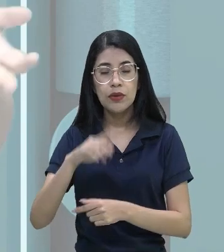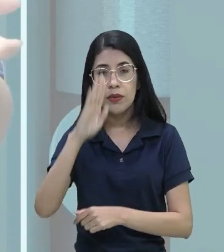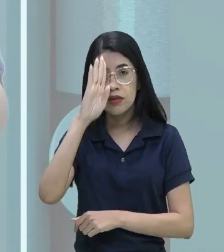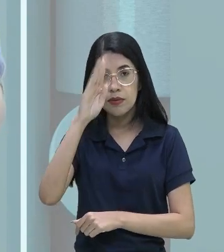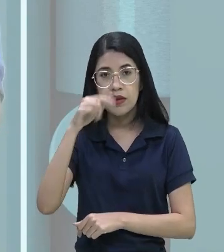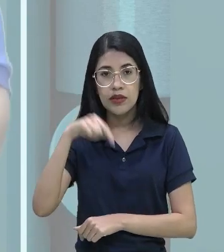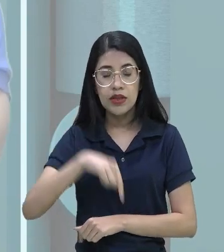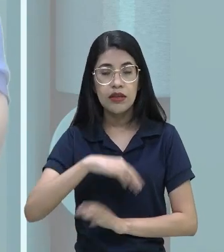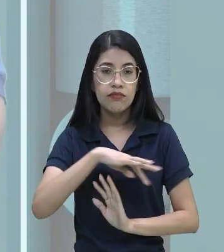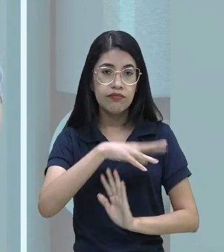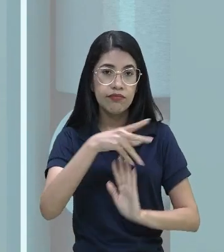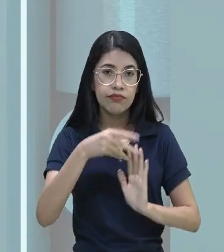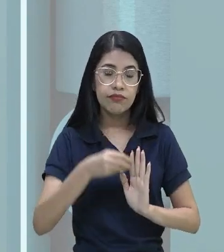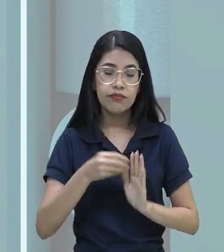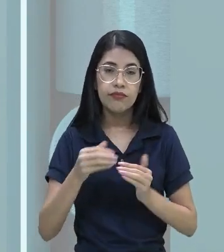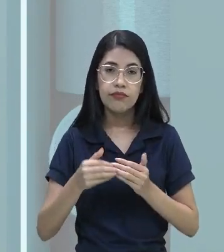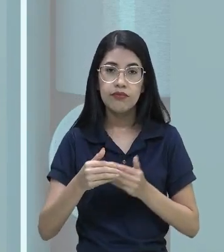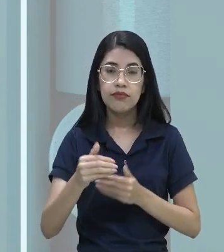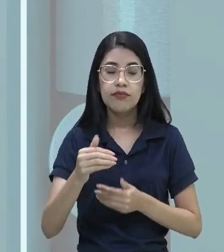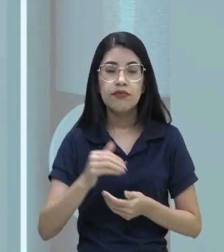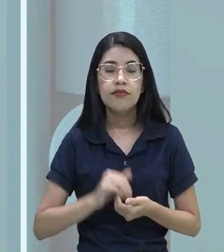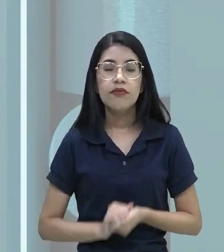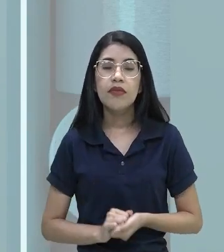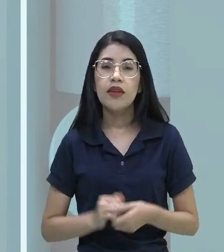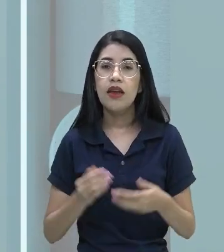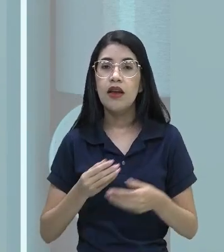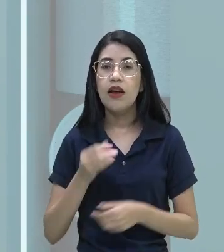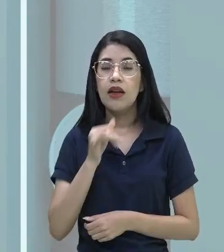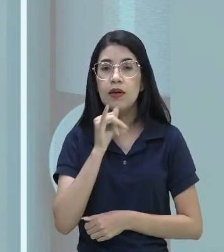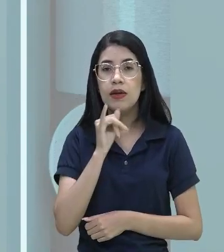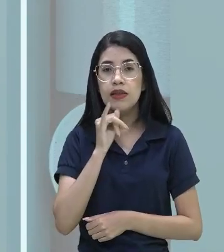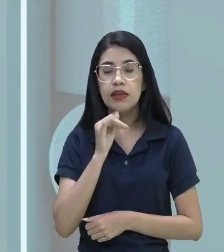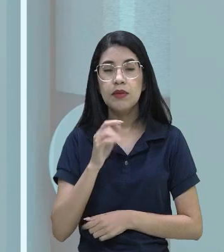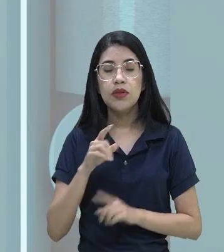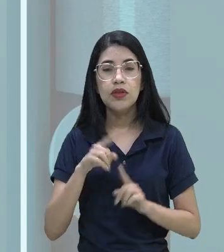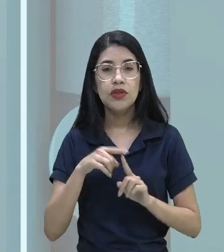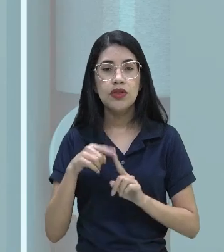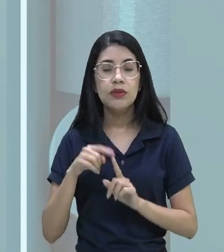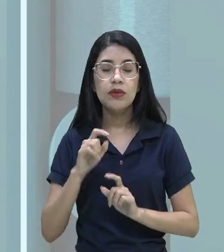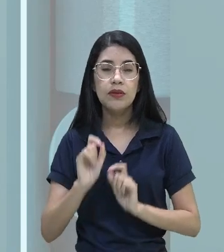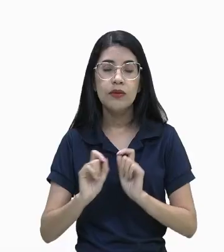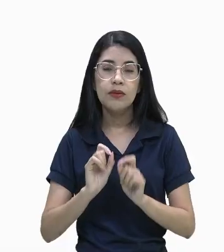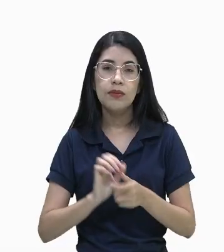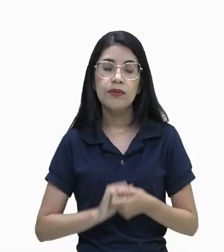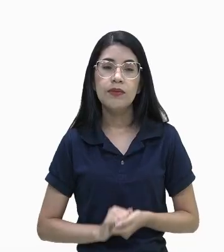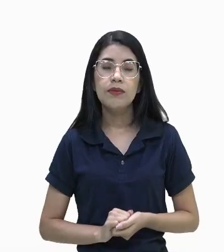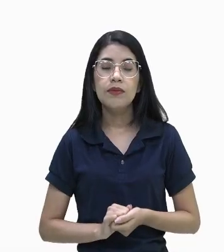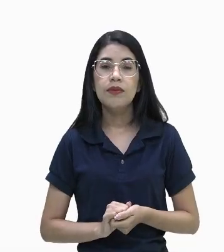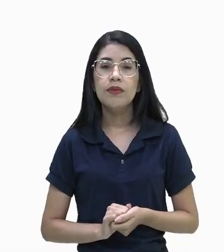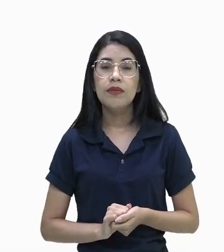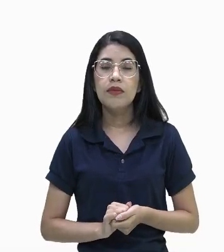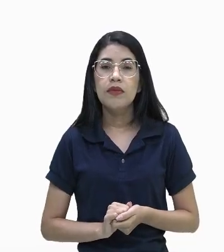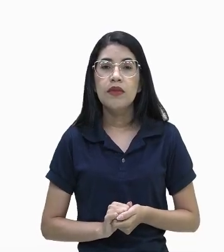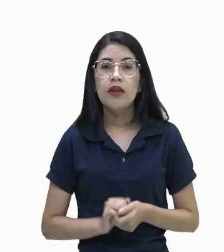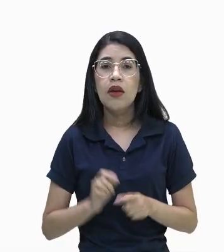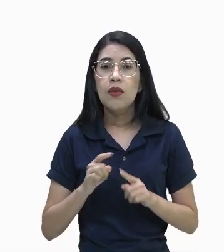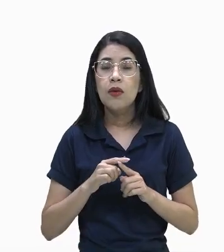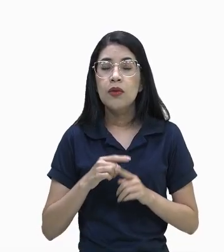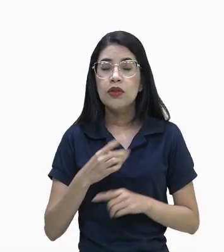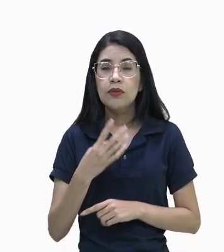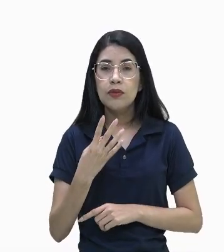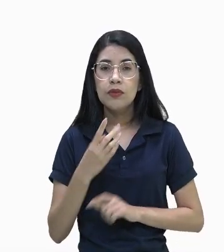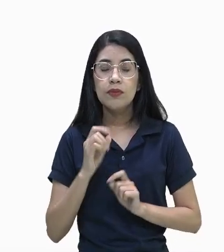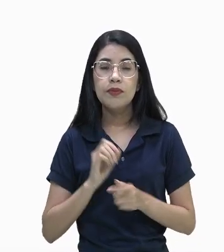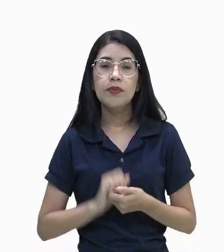correto? Seguindo assim, então, vamos ao nosso próximo tipo, quarto tipo de argumento. Vamos a ele? Que é